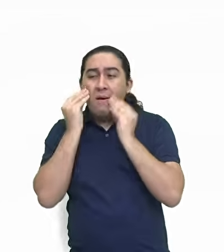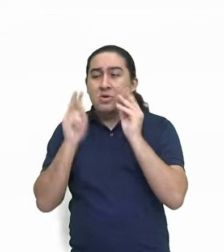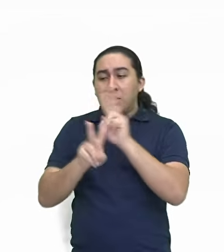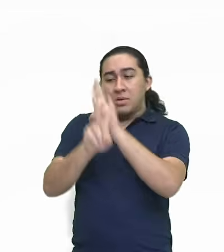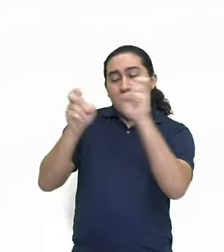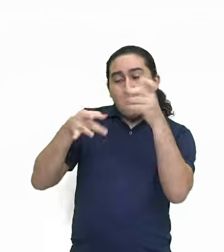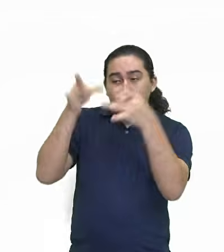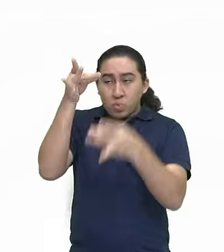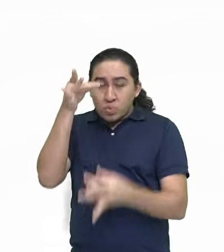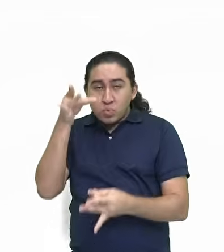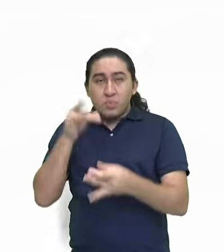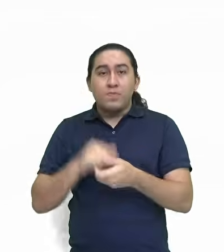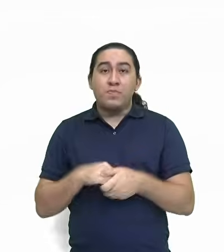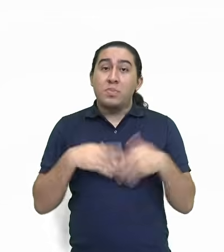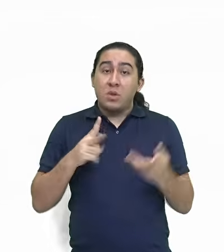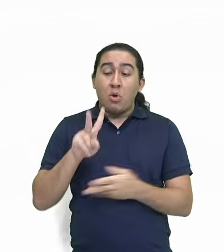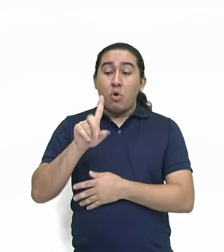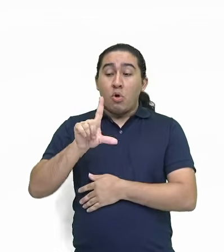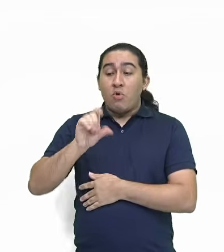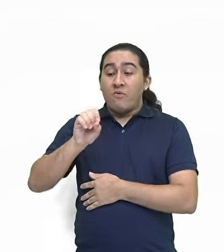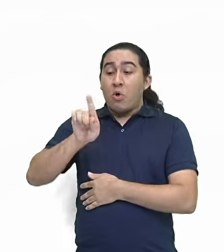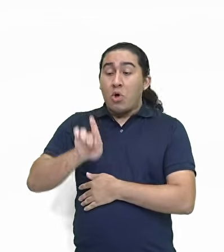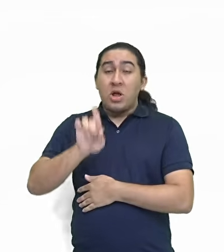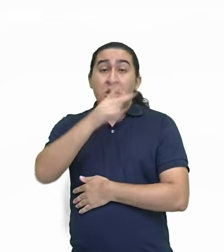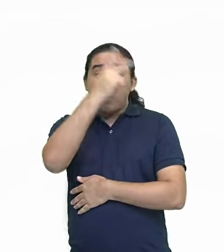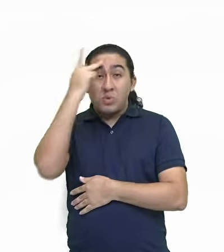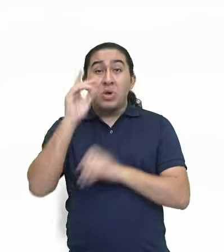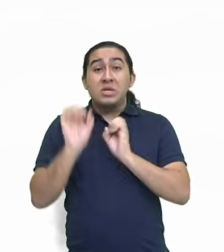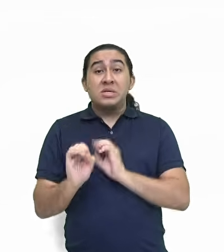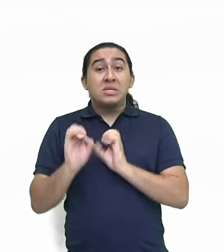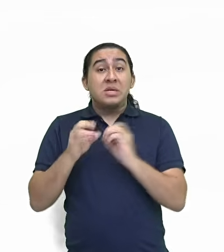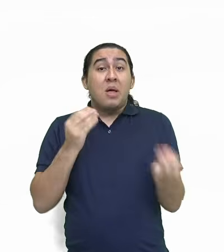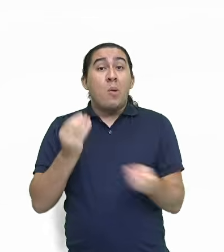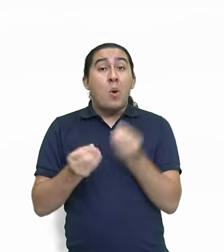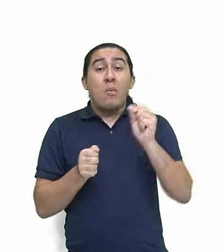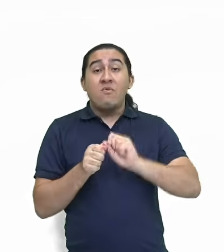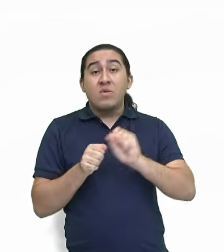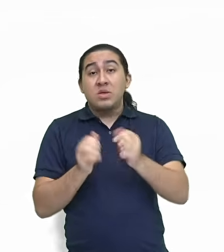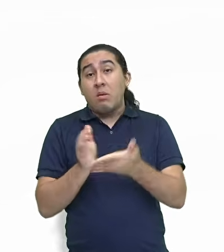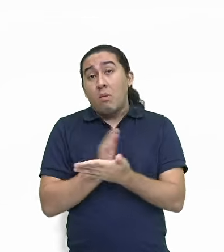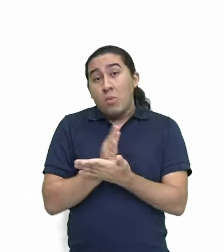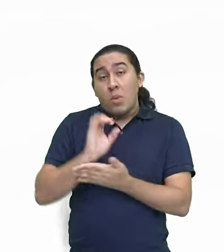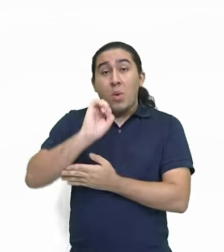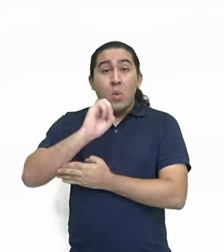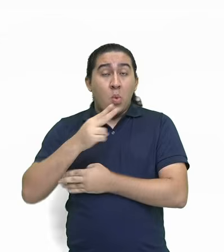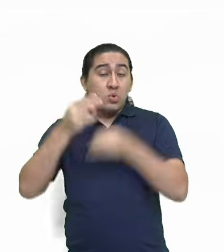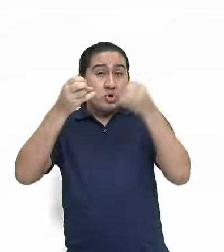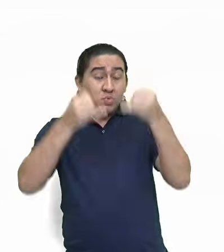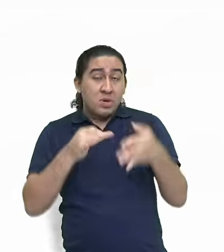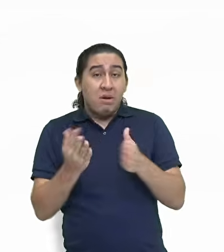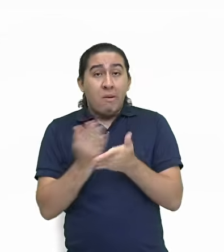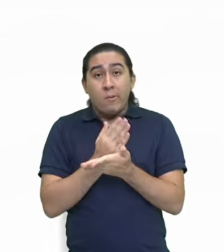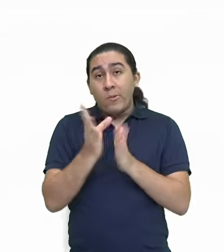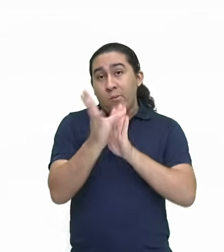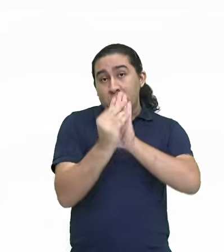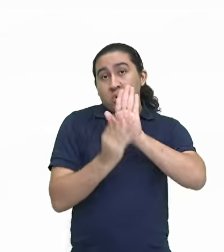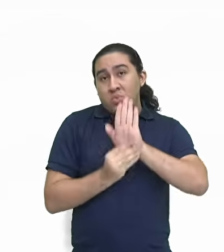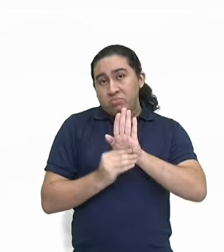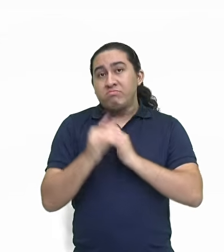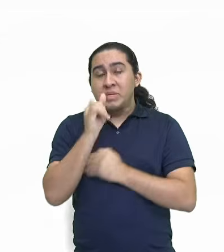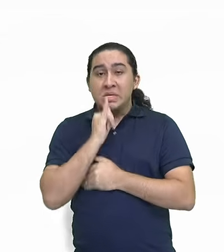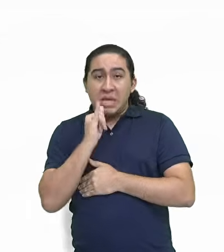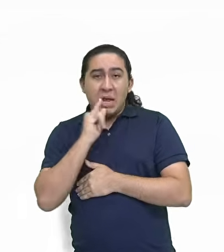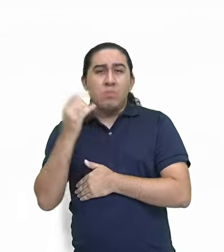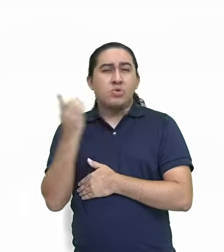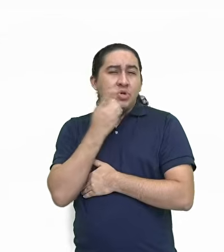Nos vlogs, as pessoas demonstram como fazer algo ou falam sobre algum tipo específico de conteúdo, por exemplo,